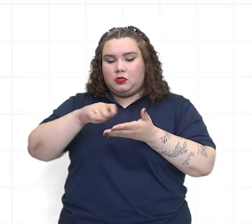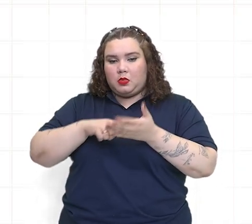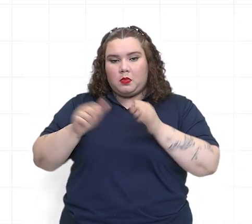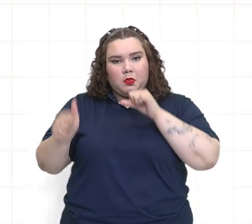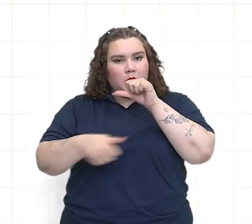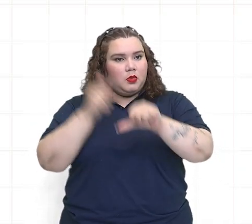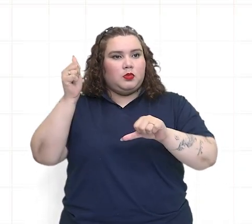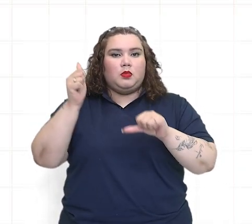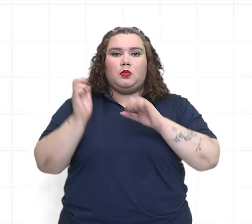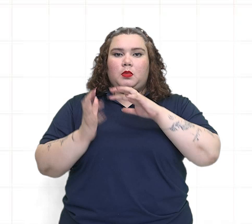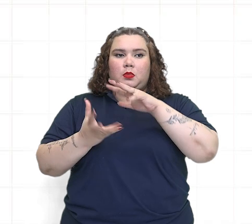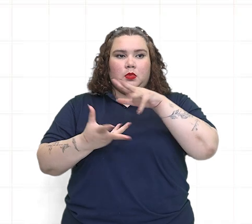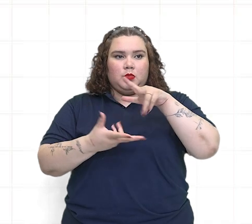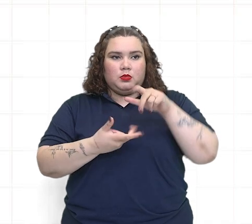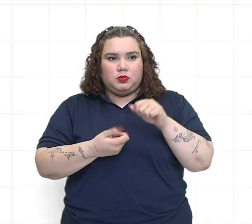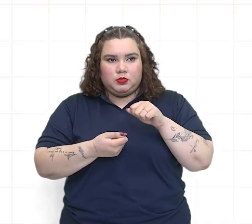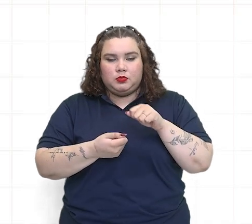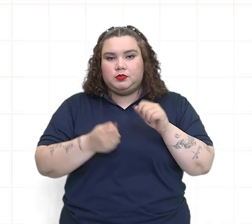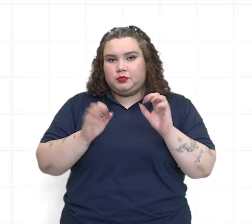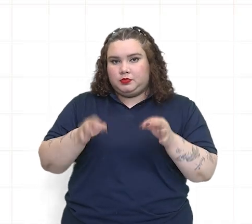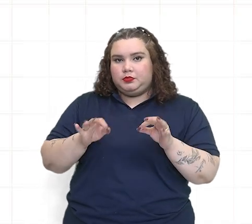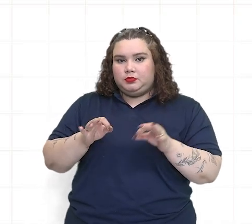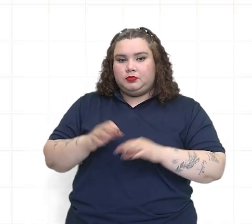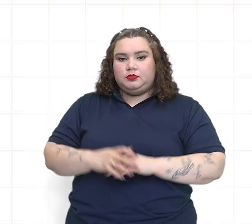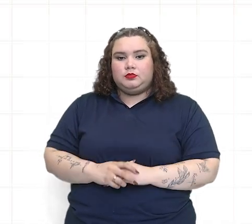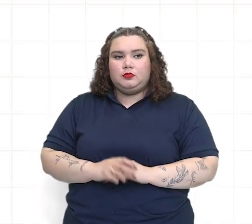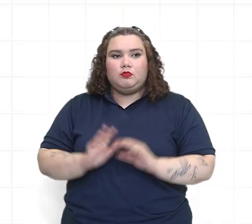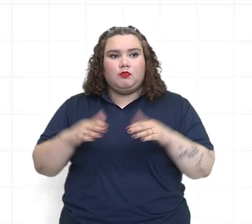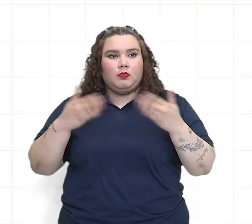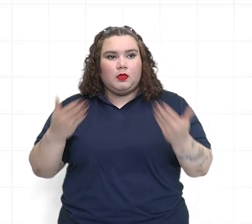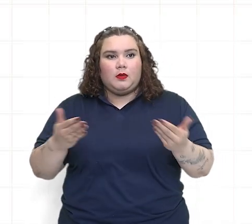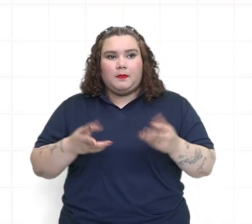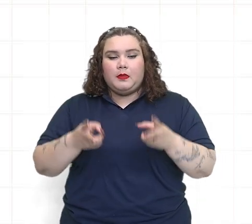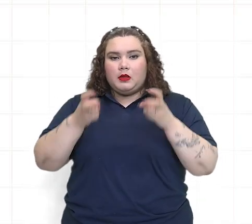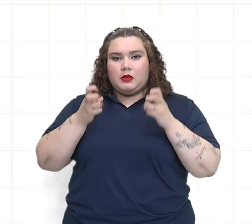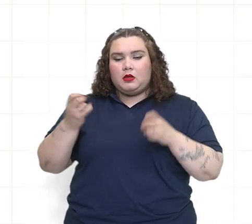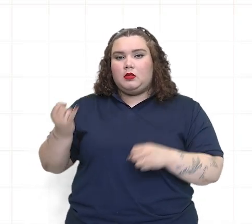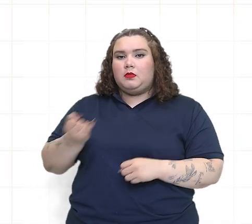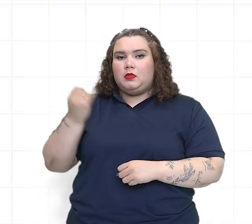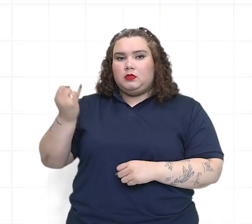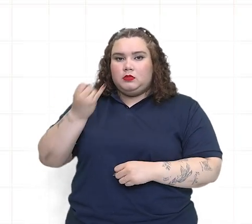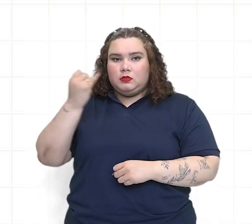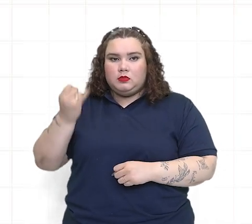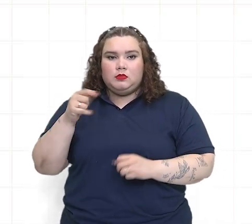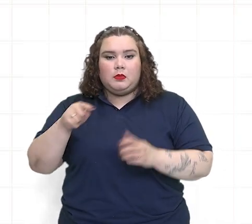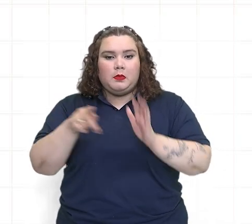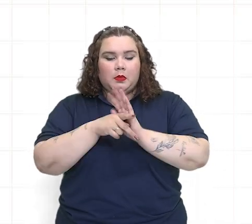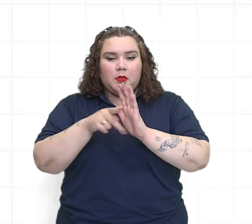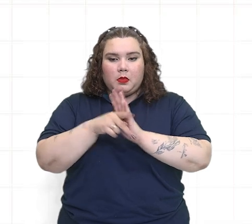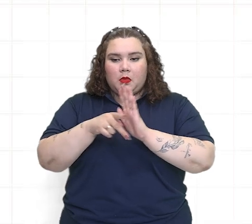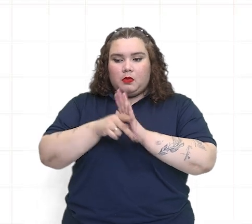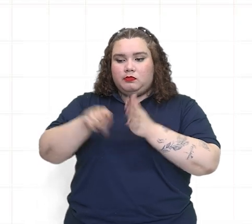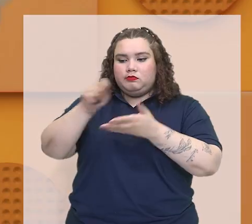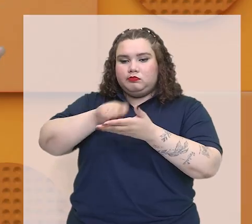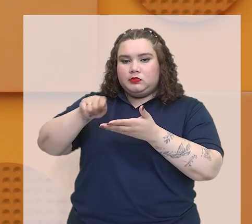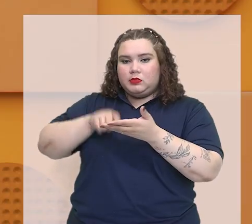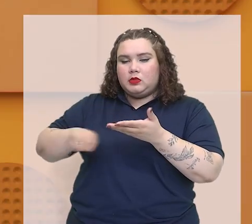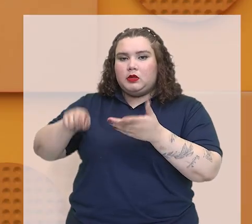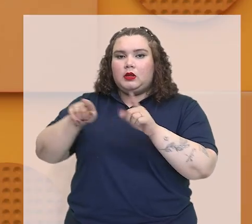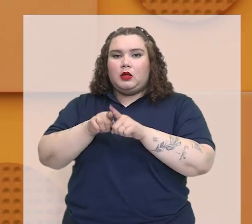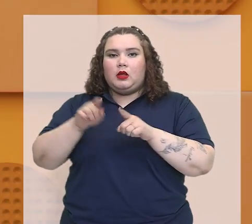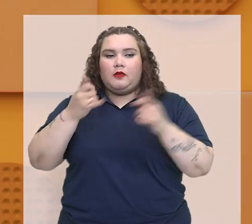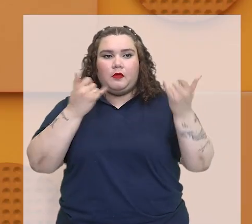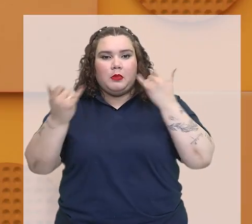escrita mudou o mundo para sempre, não é mesmo? Então, olha aí a importância, né, da imprensa escrita, da imprensa